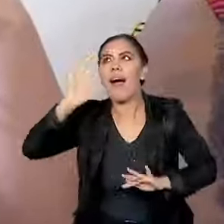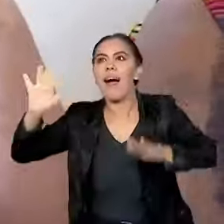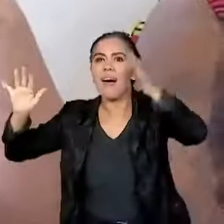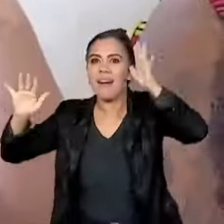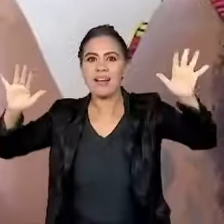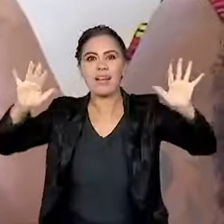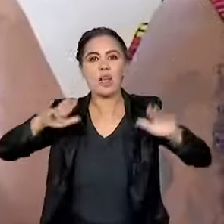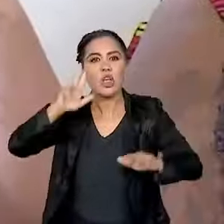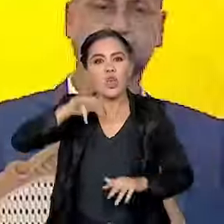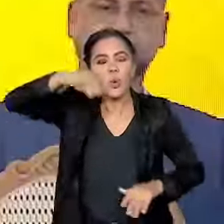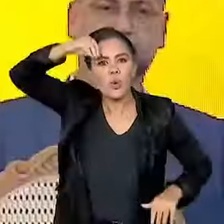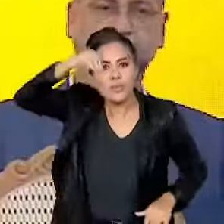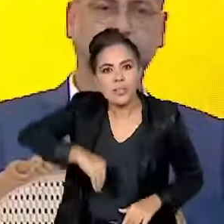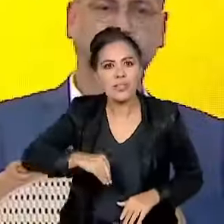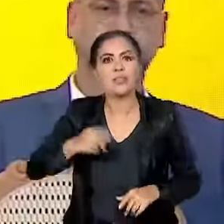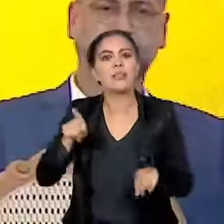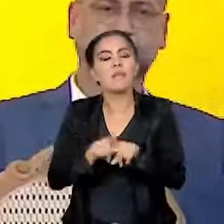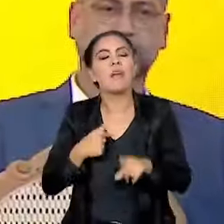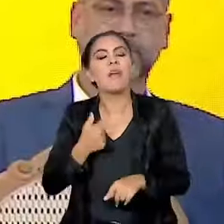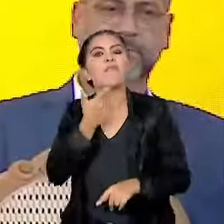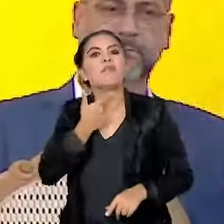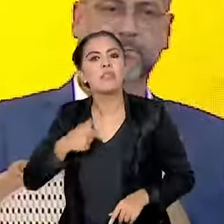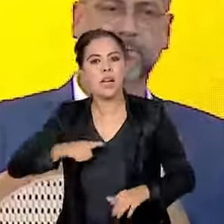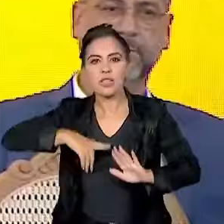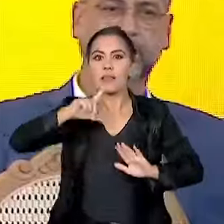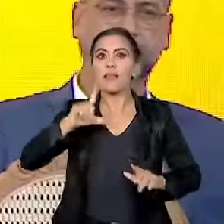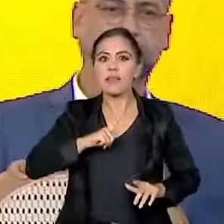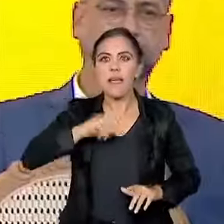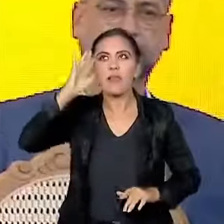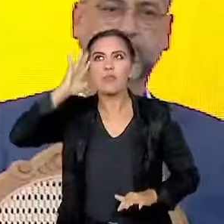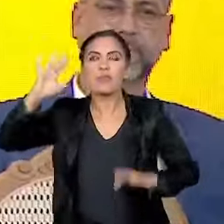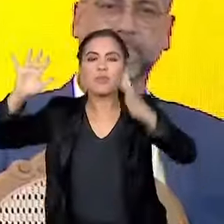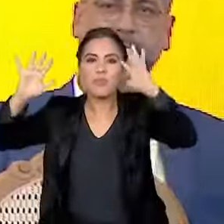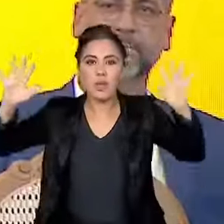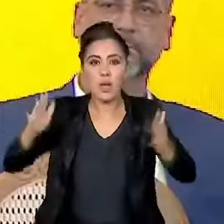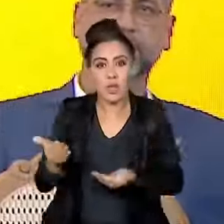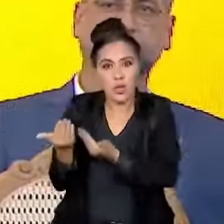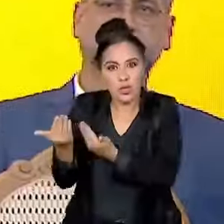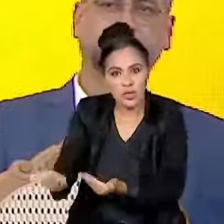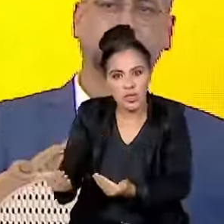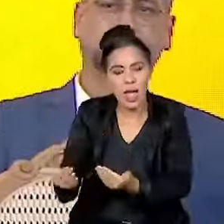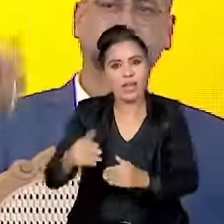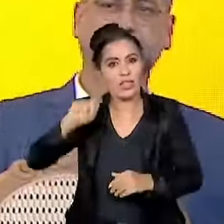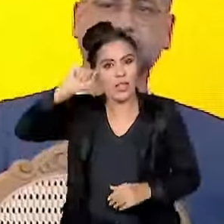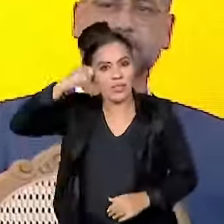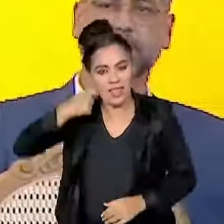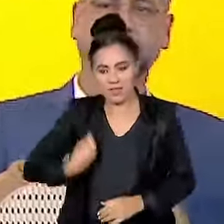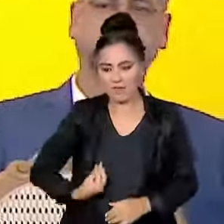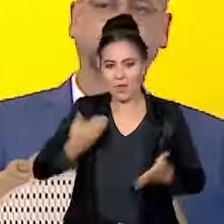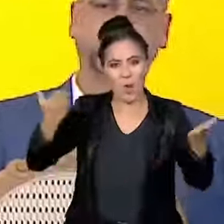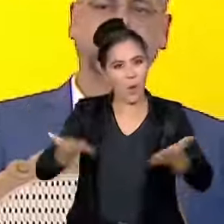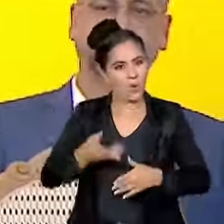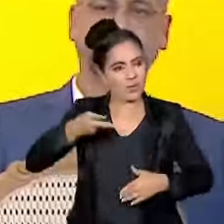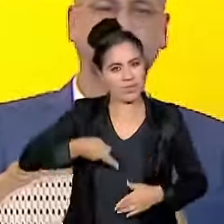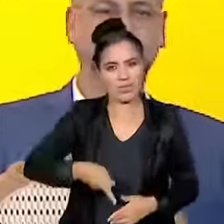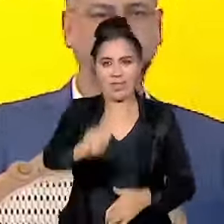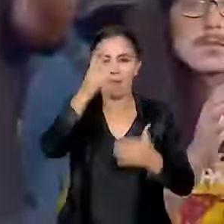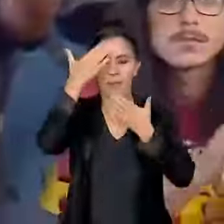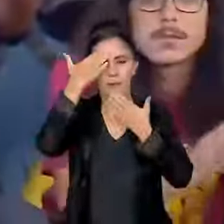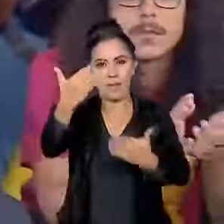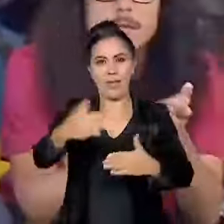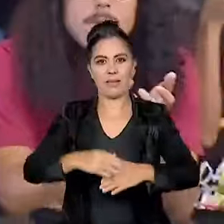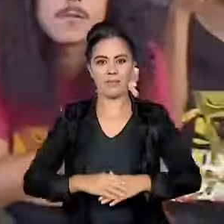nunca nos tirem a vontade e o direito de sonhar. Juventude Negra Viva, hoje e sempre. Muito obrigada.